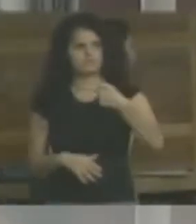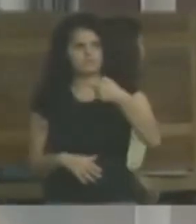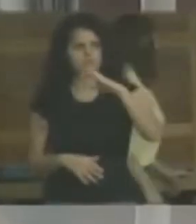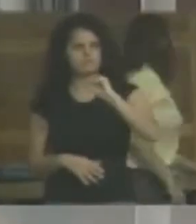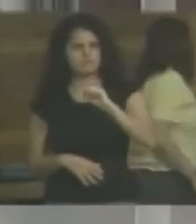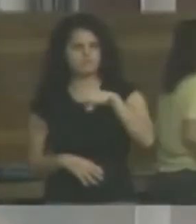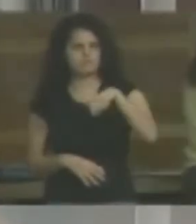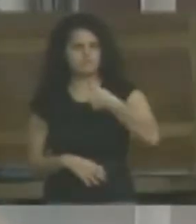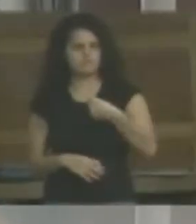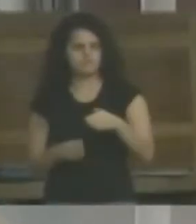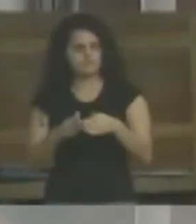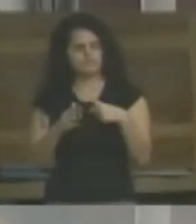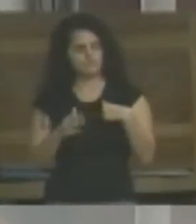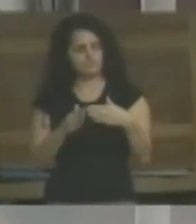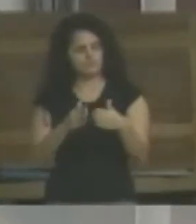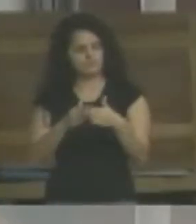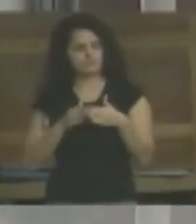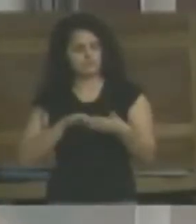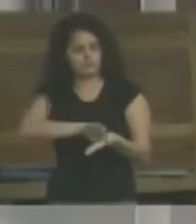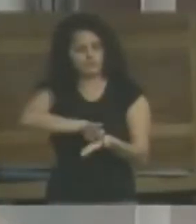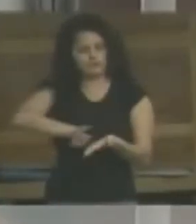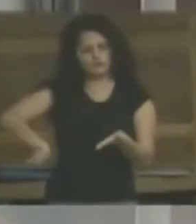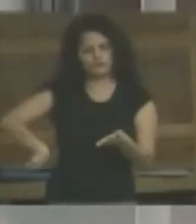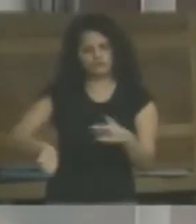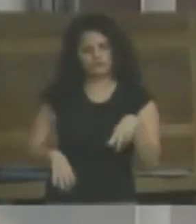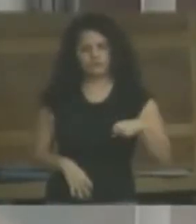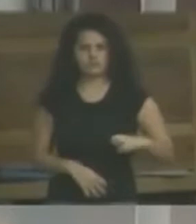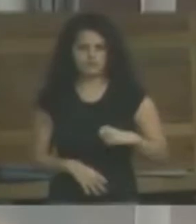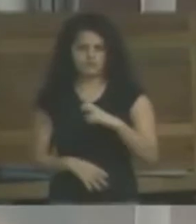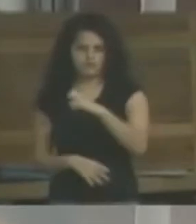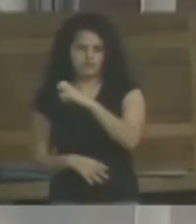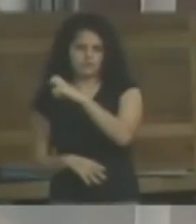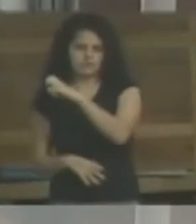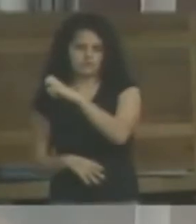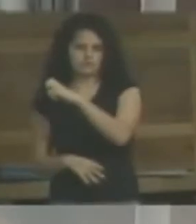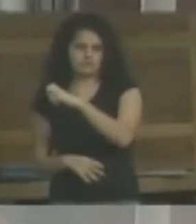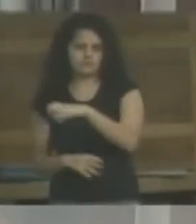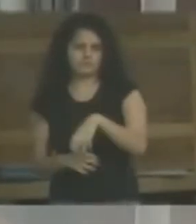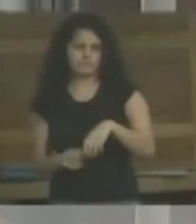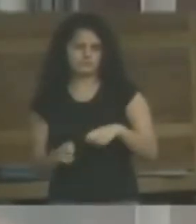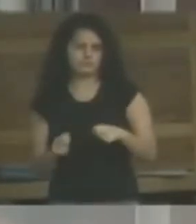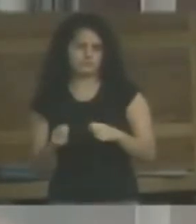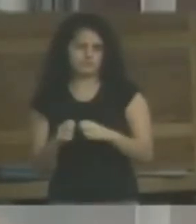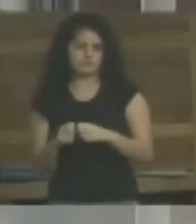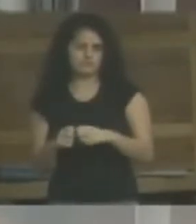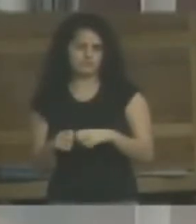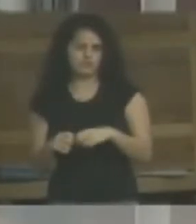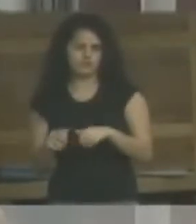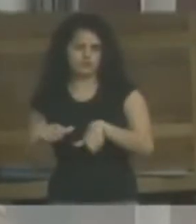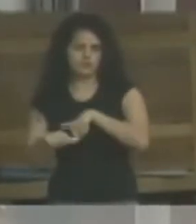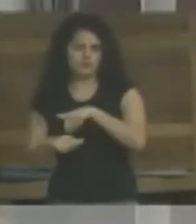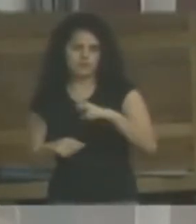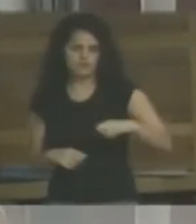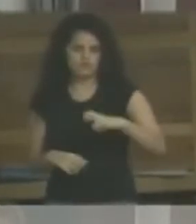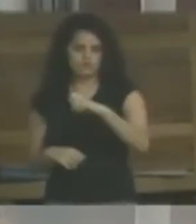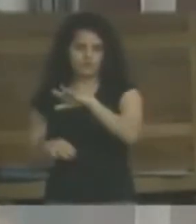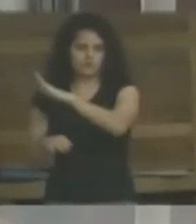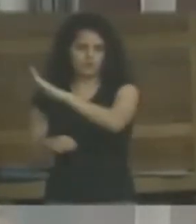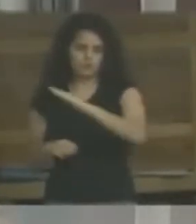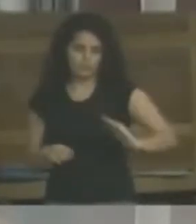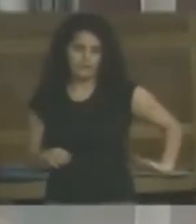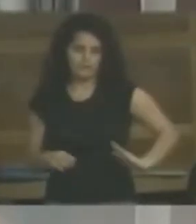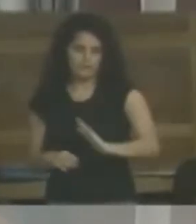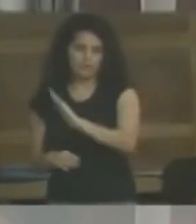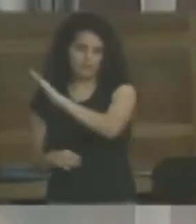1781, eu solicito a retirada da escada e a substituição da escada por rampa de asfalto ali na lateral da rua Maria